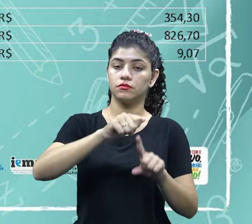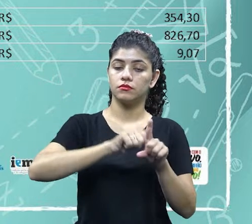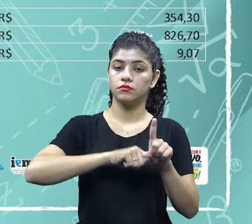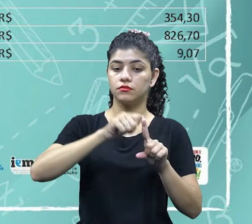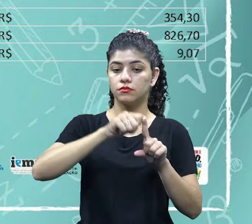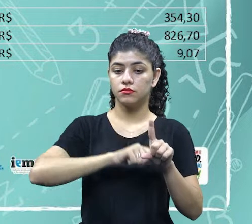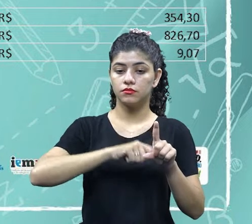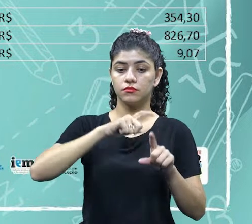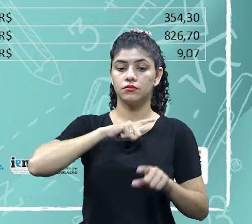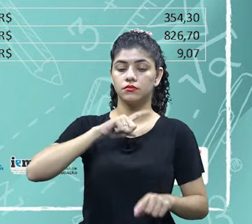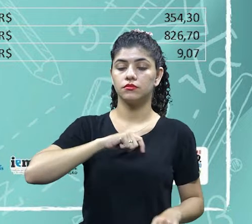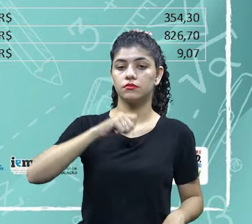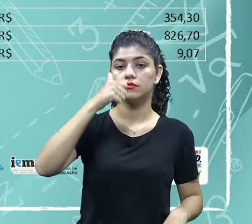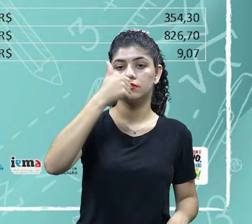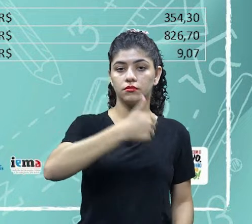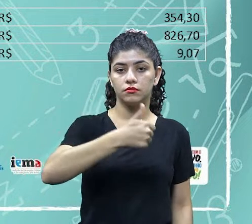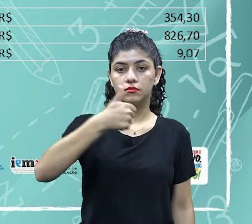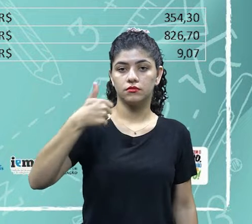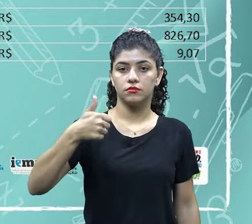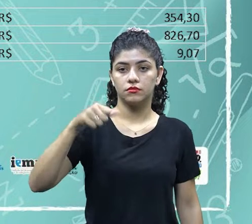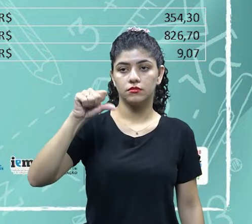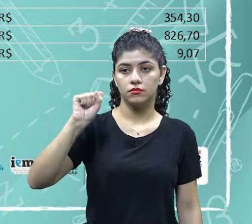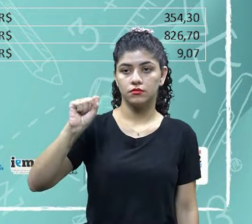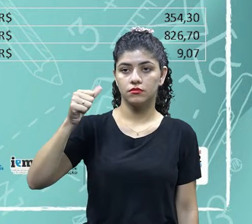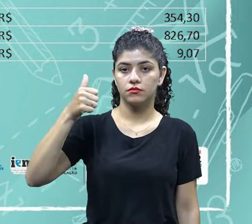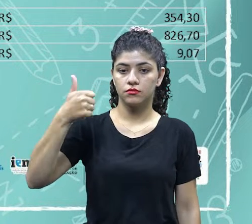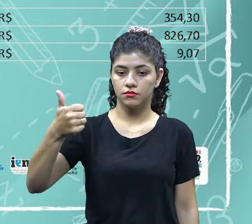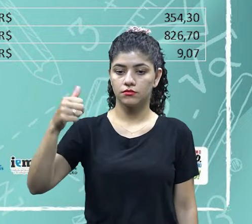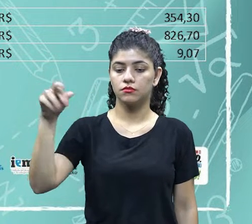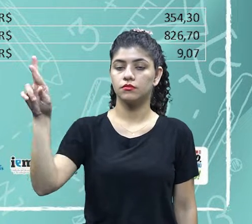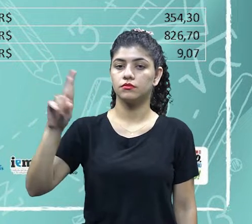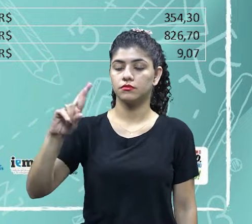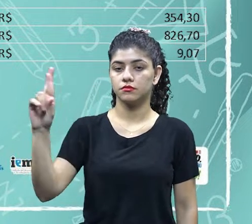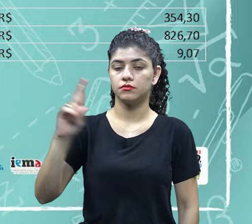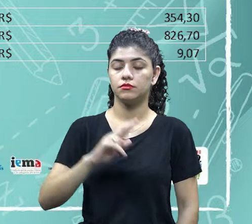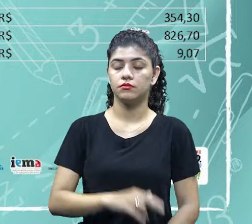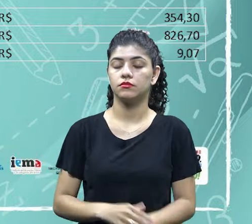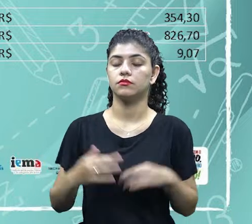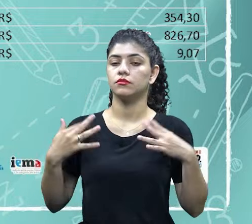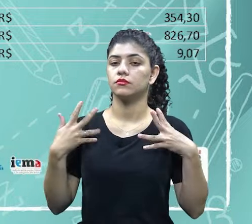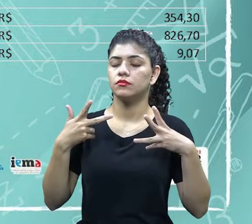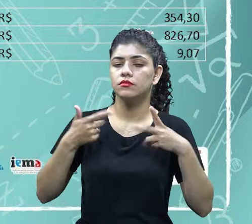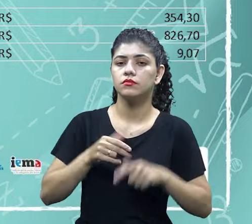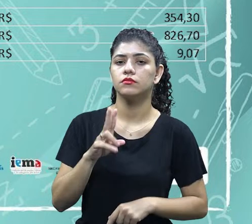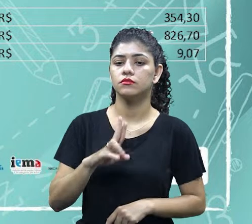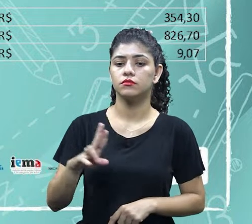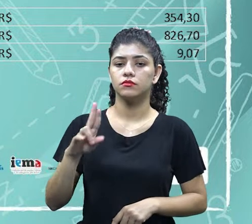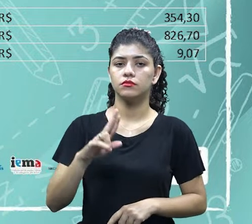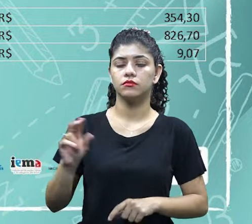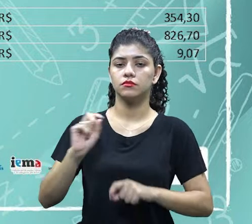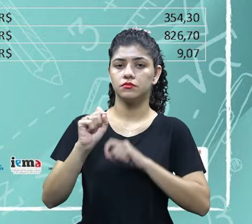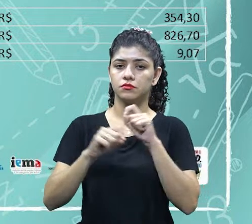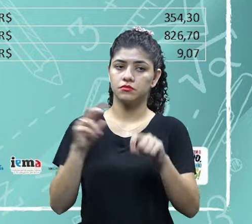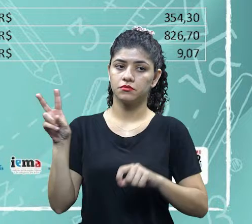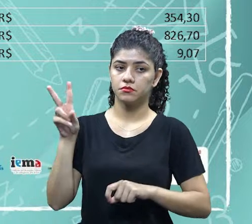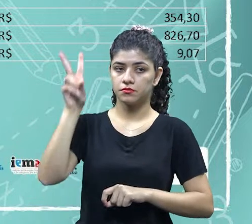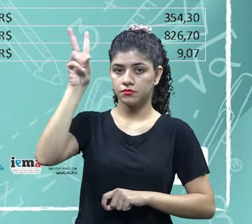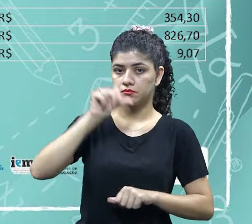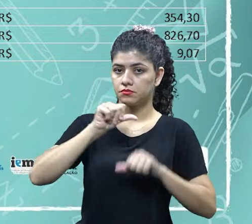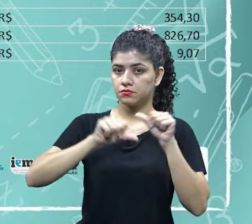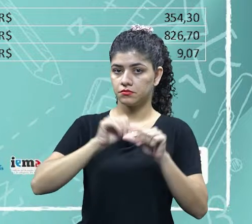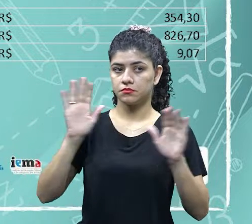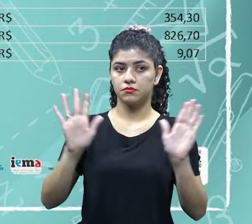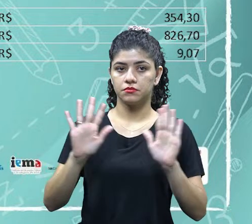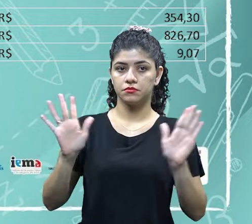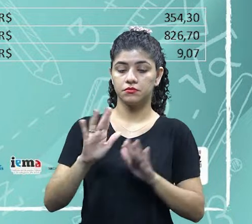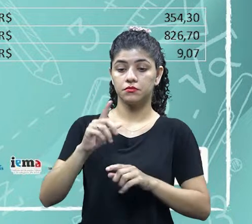1.181. Então, mensalmente, o João tem, em média, um lucro, levando em consideração todas essas despesas, digamos que